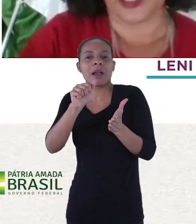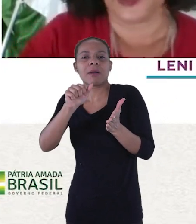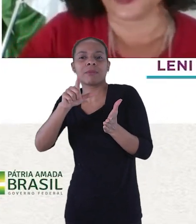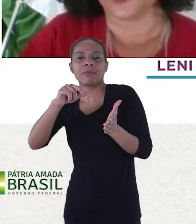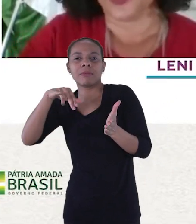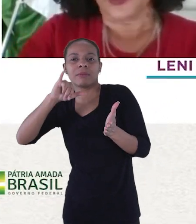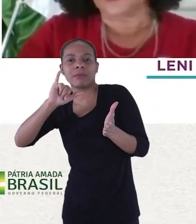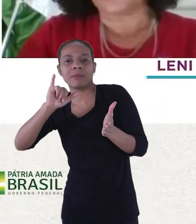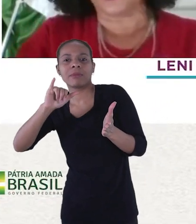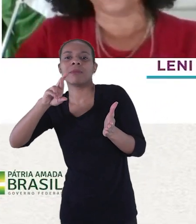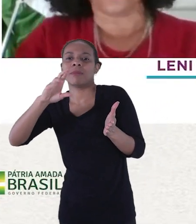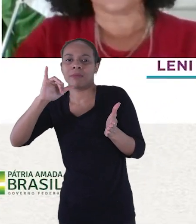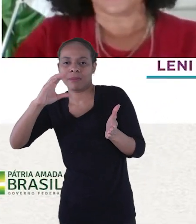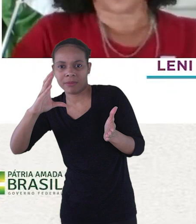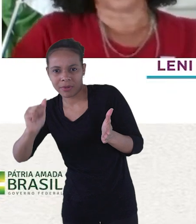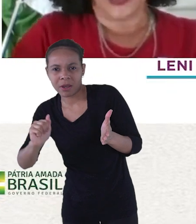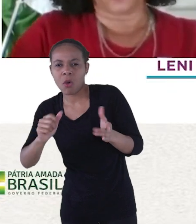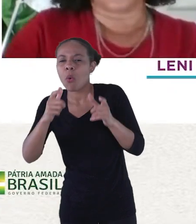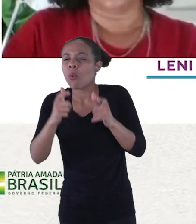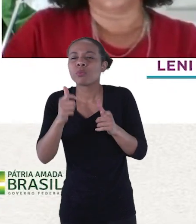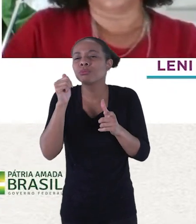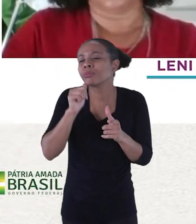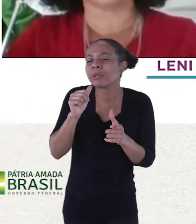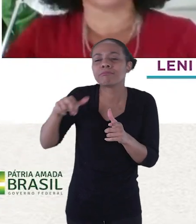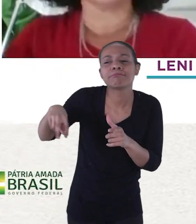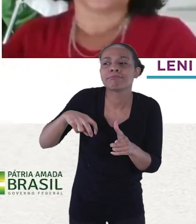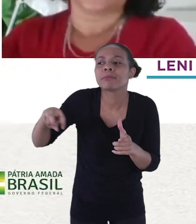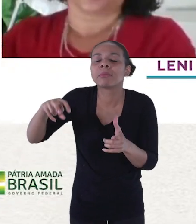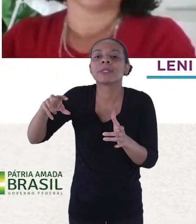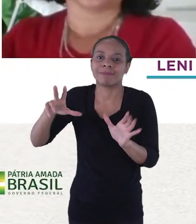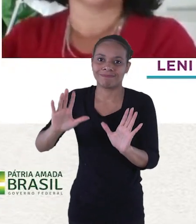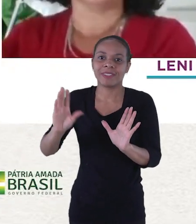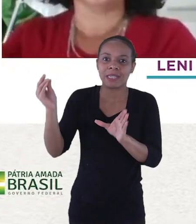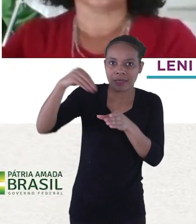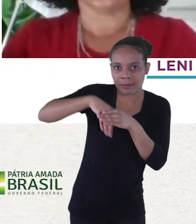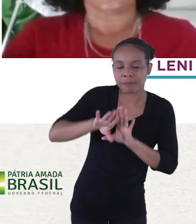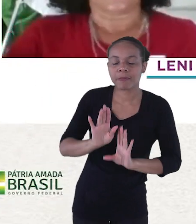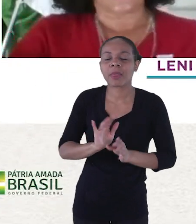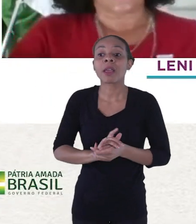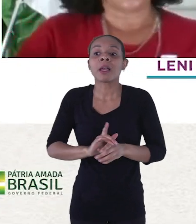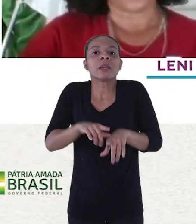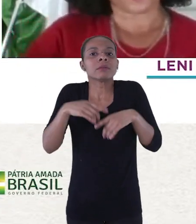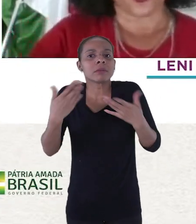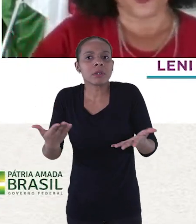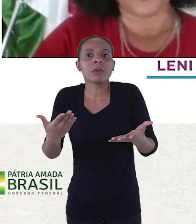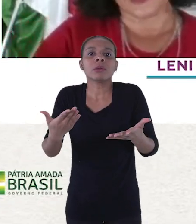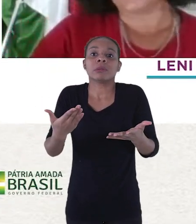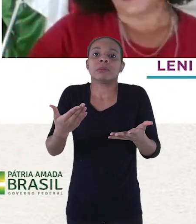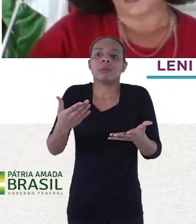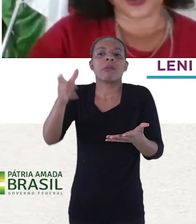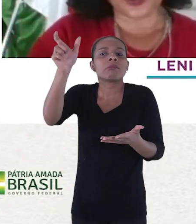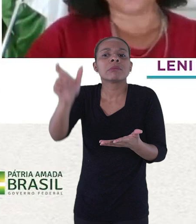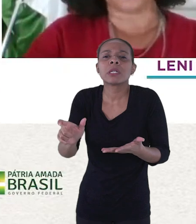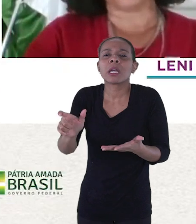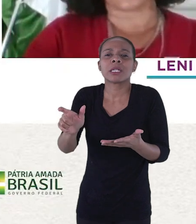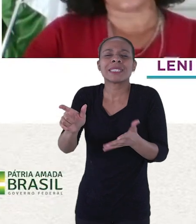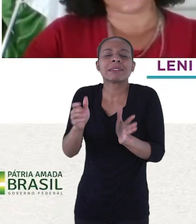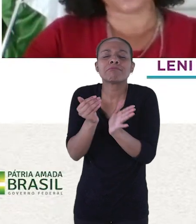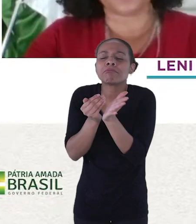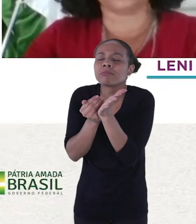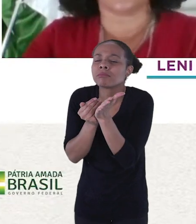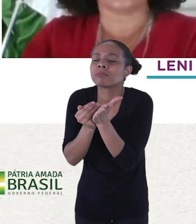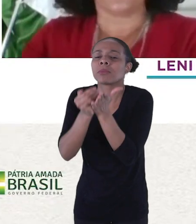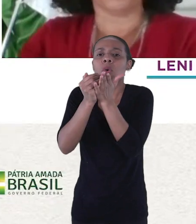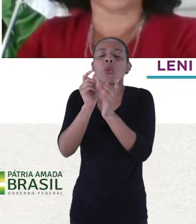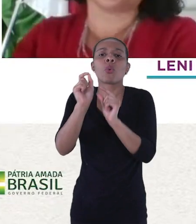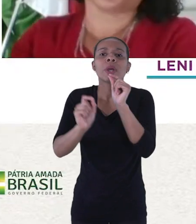ouve na música mesmo. Então, o olhar do Audálio Dantas sobre o material de Carolina recaiu sobre a narrativa, porque